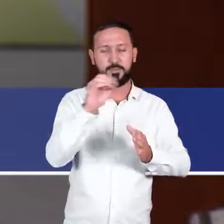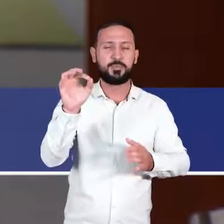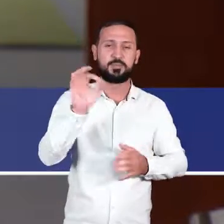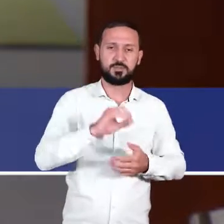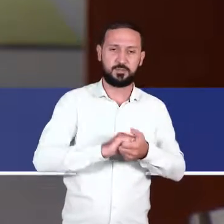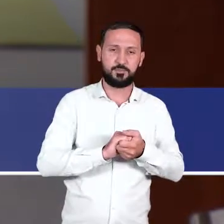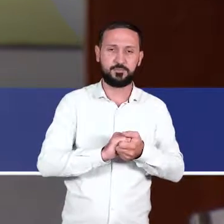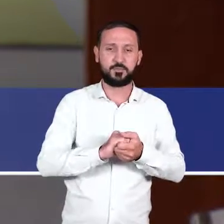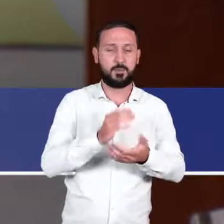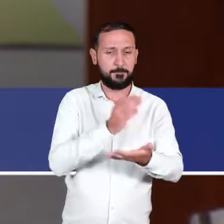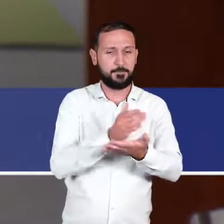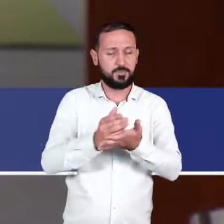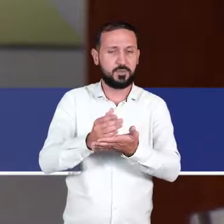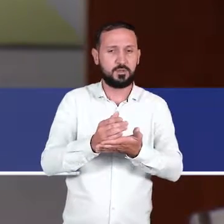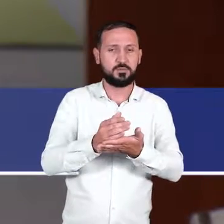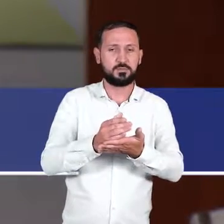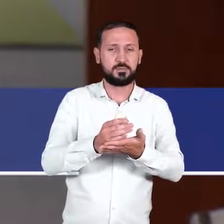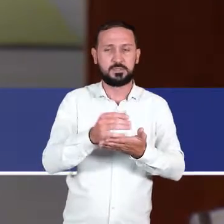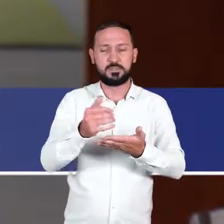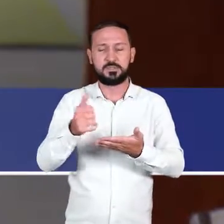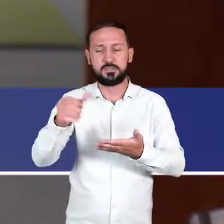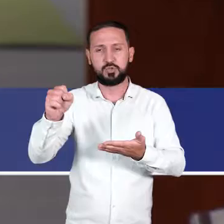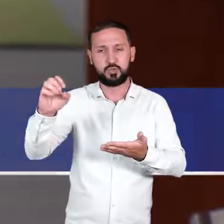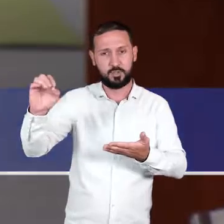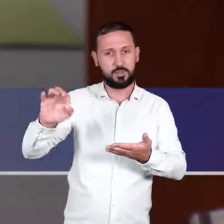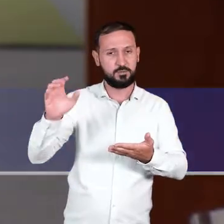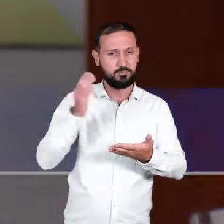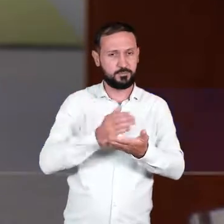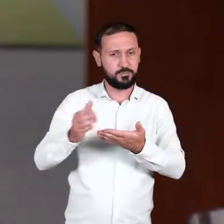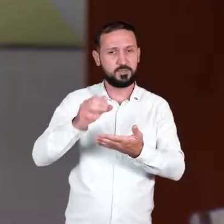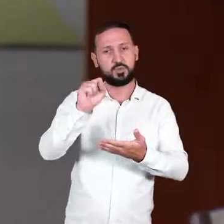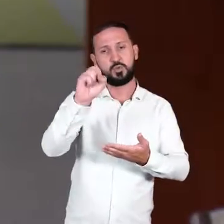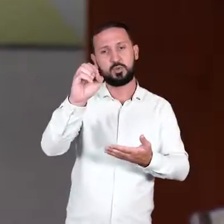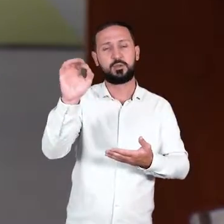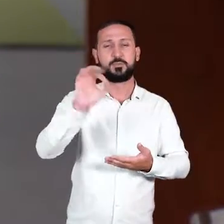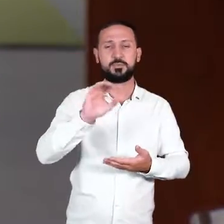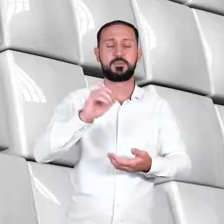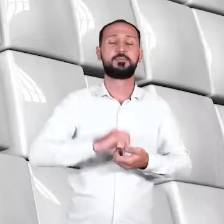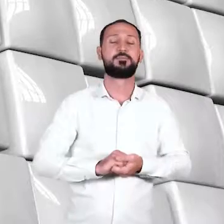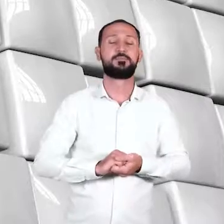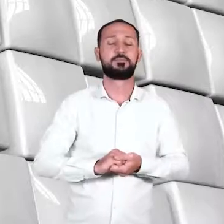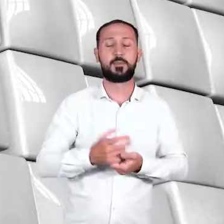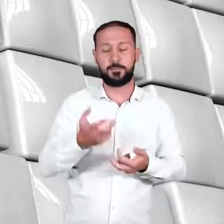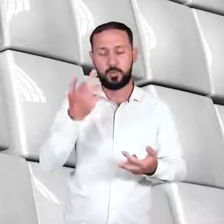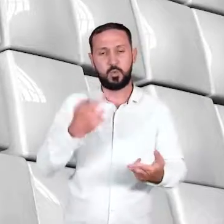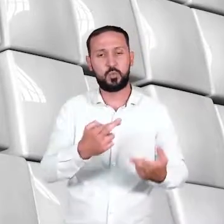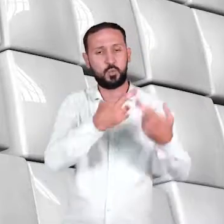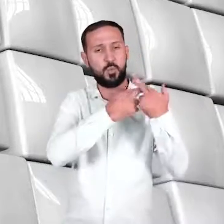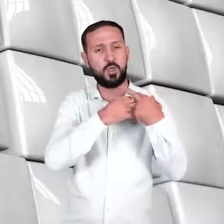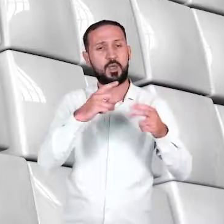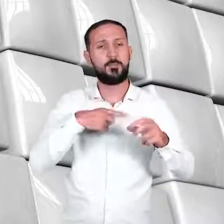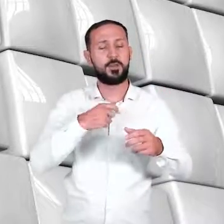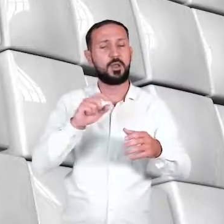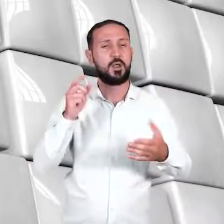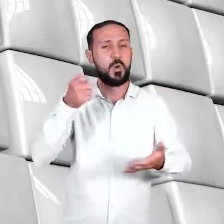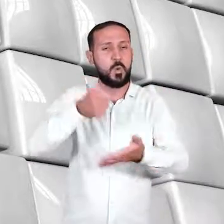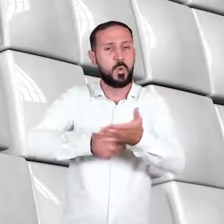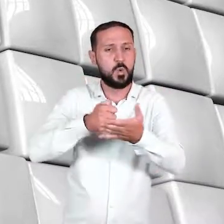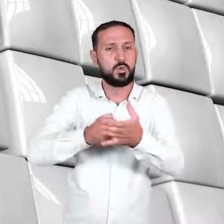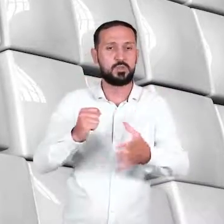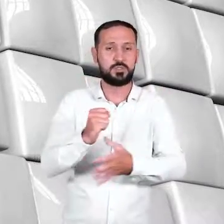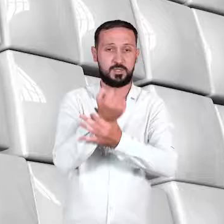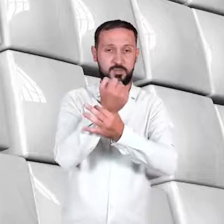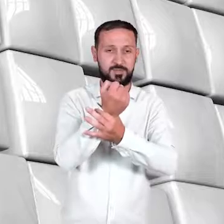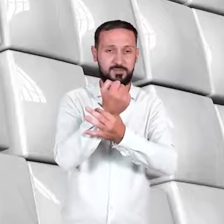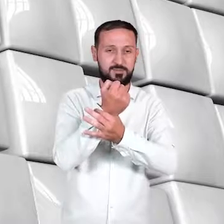100%. No parcelamento em até 180 vezes, o desconto seria de 80%. Responsáveis por garantir a segurança